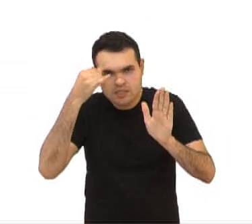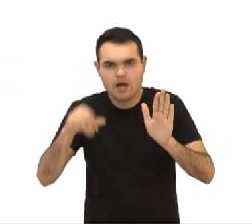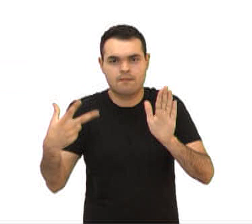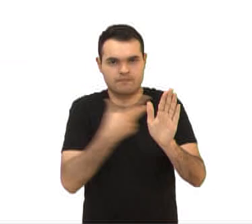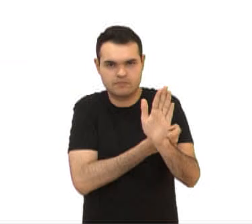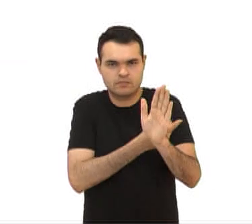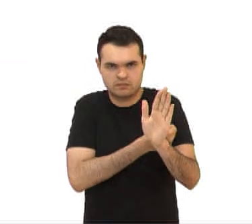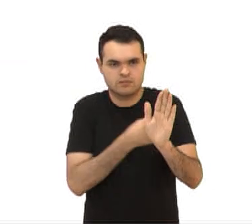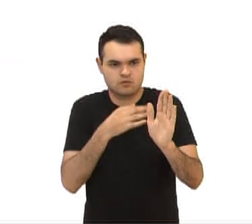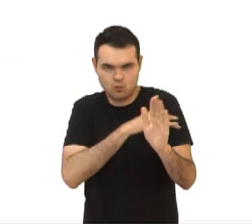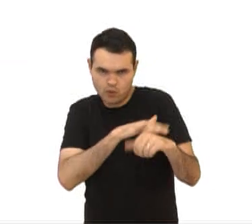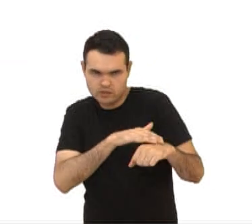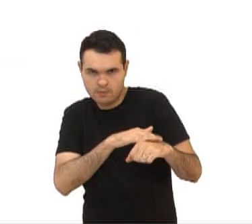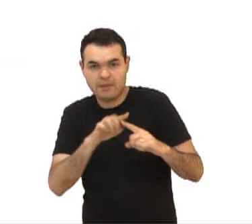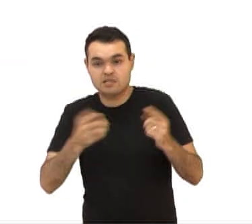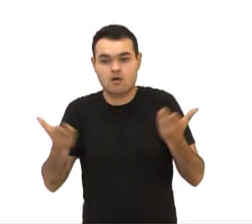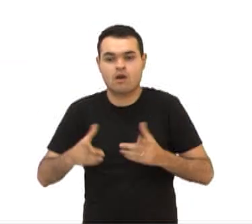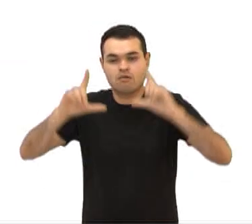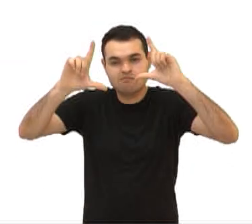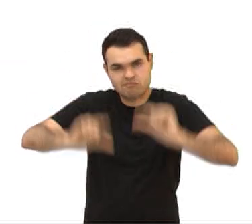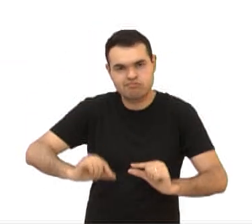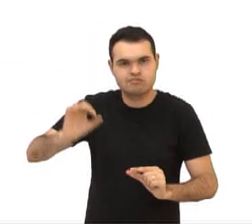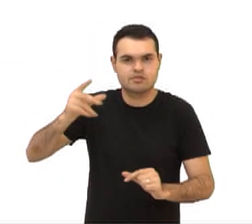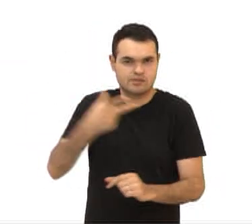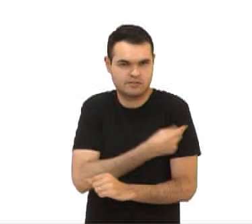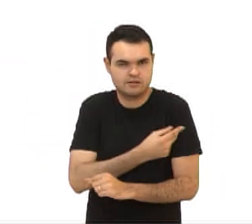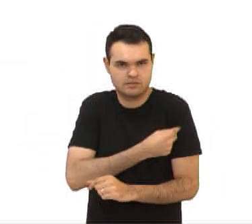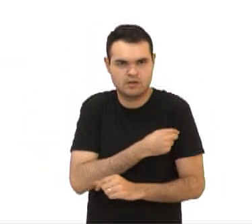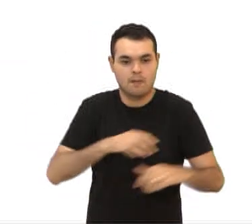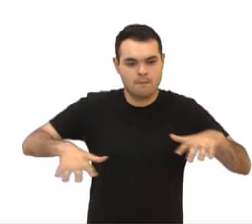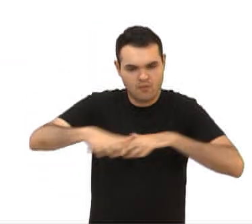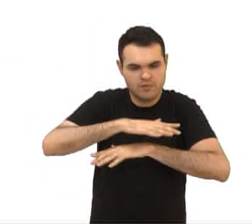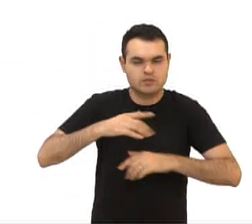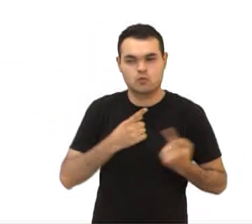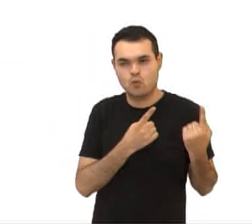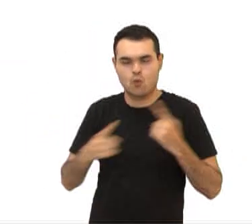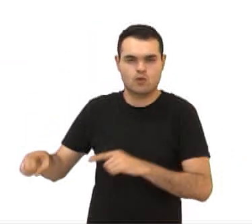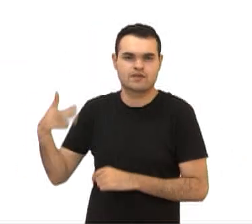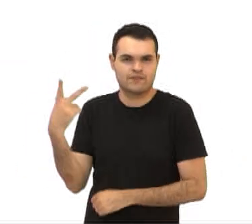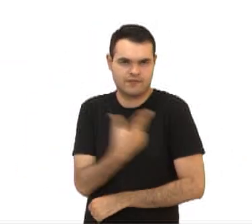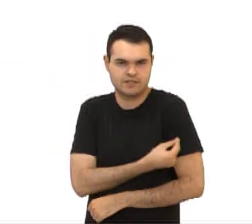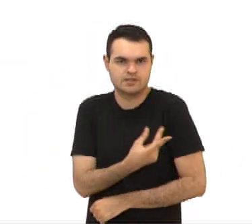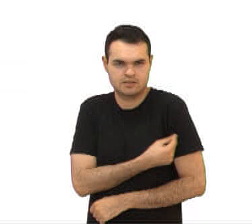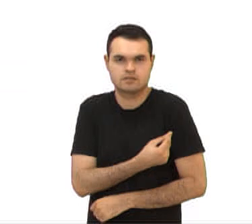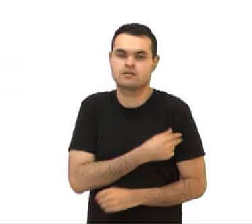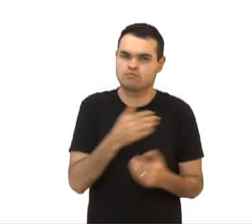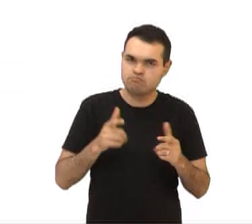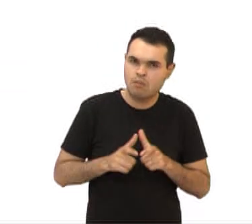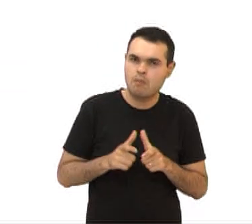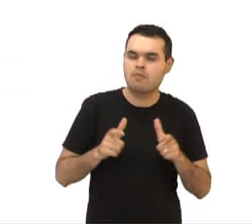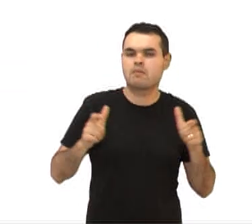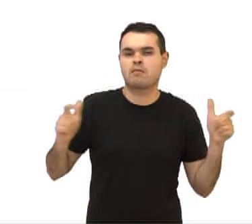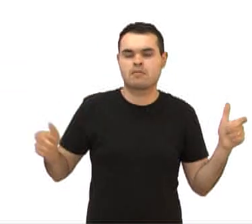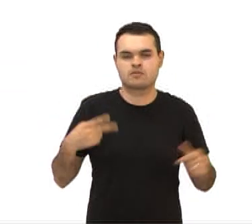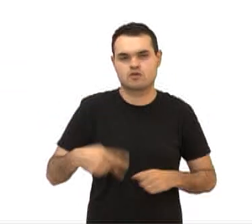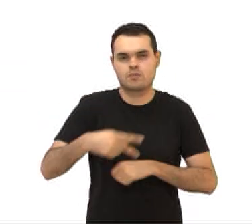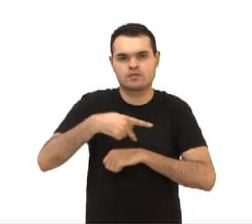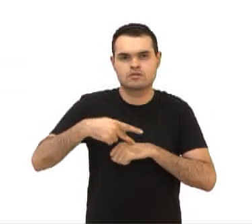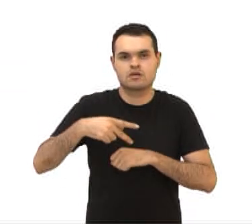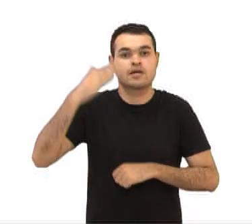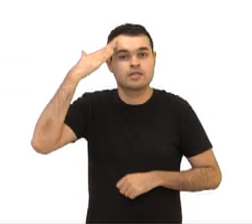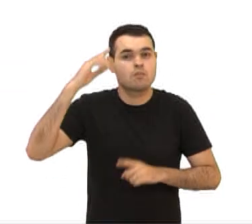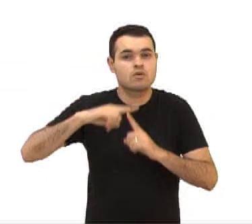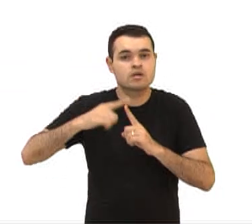queda nas taxas de imunização. Há indícios de que o movimento anti-vacina esteja crescendo no país. Entenda por que deixar de